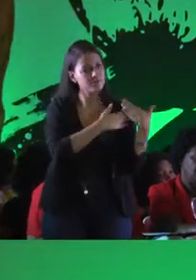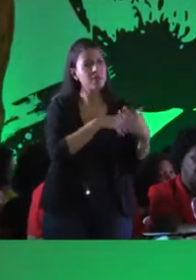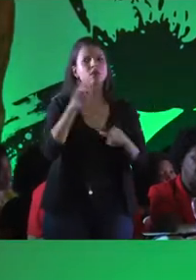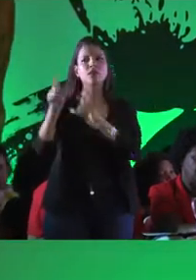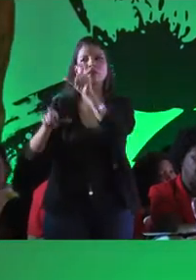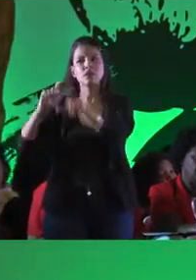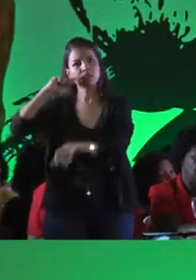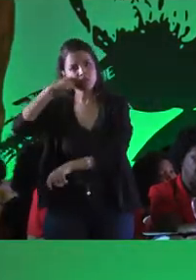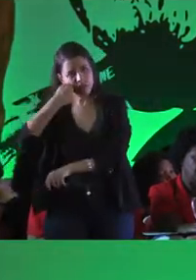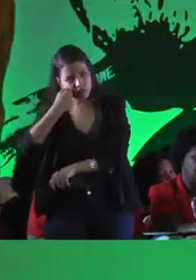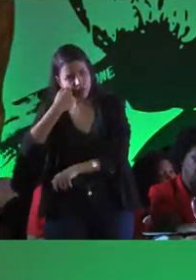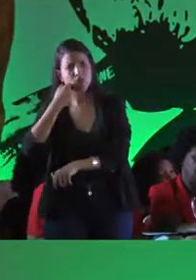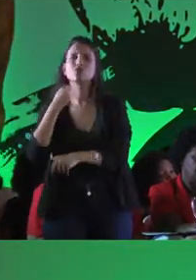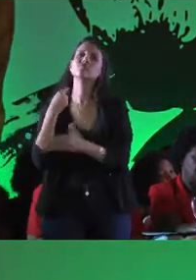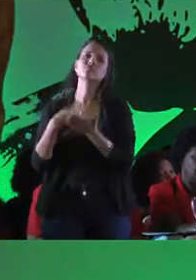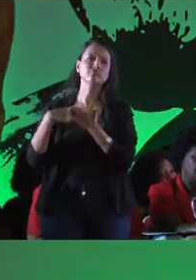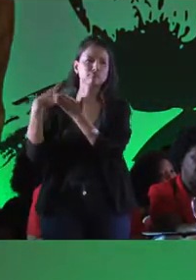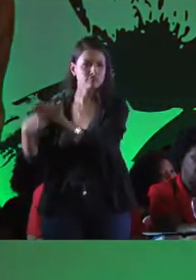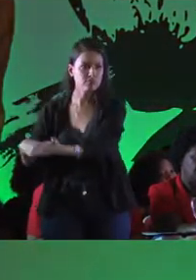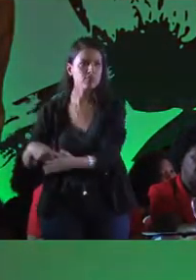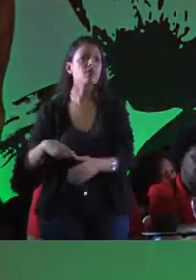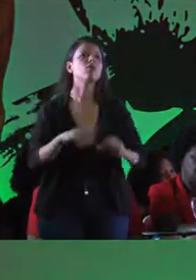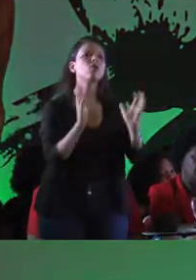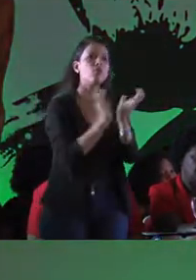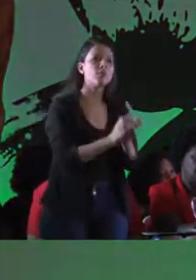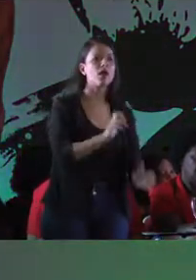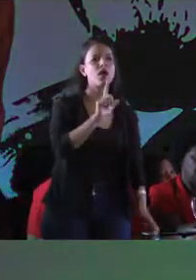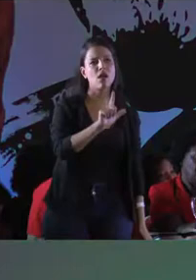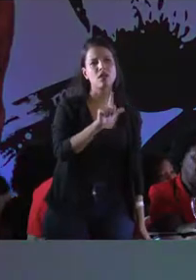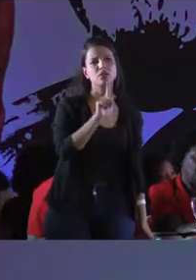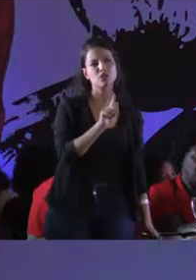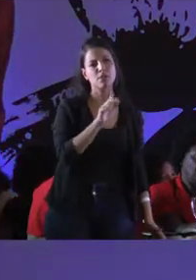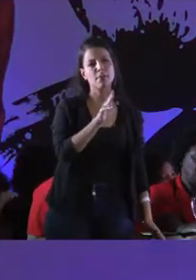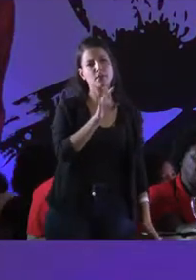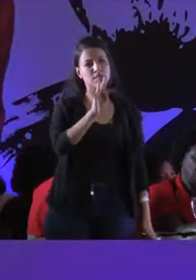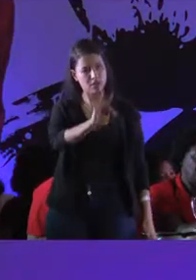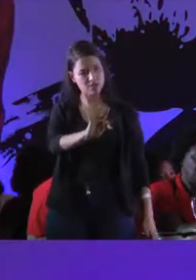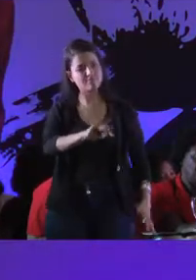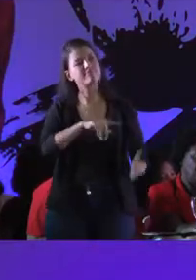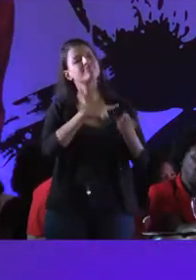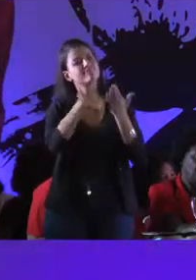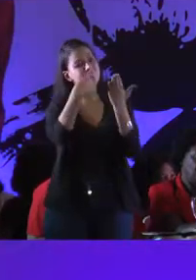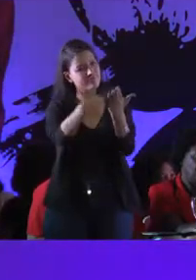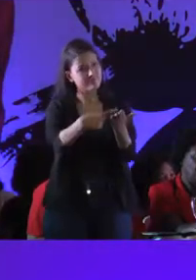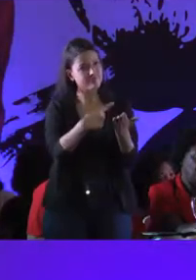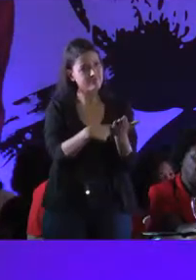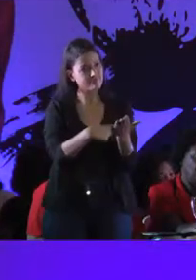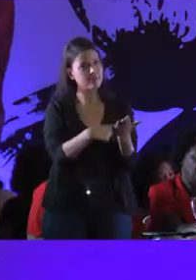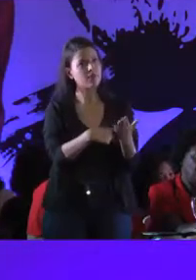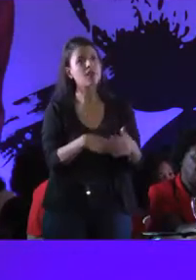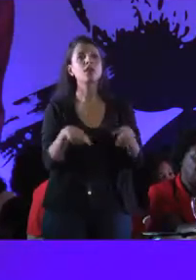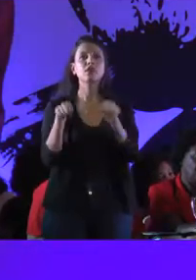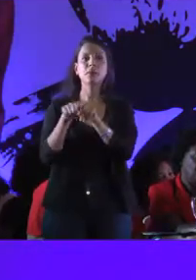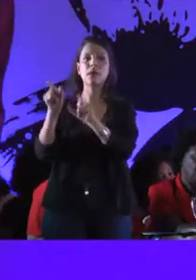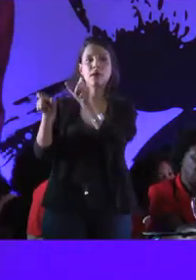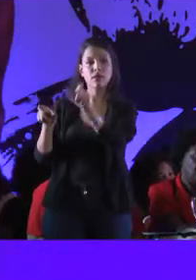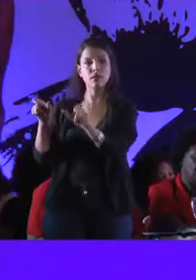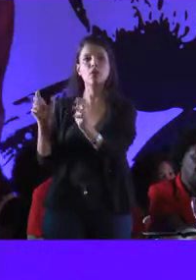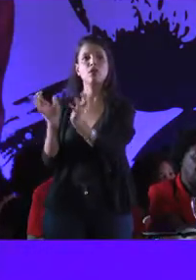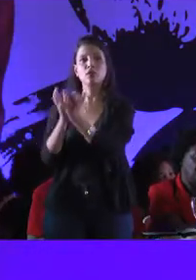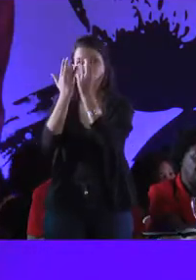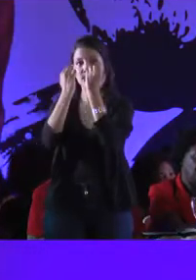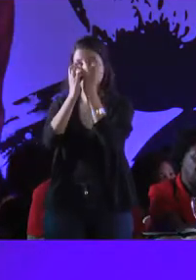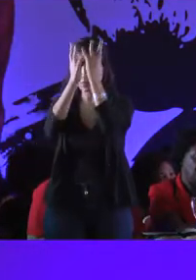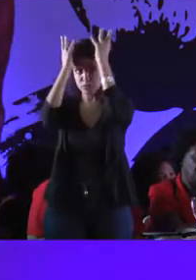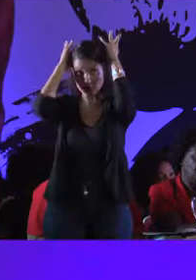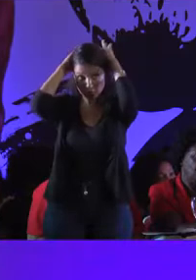negra, o nosso compromisso com a comunidade LGBT. É um ato dos índios, nosso compromisso com a